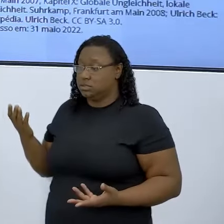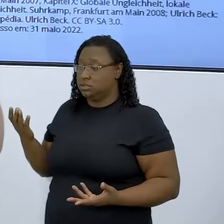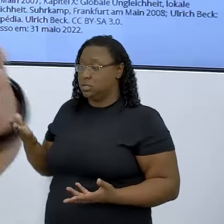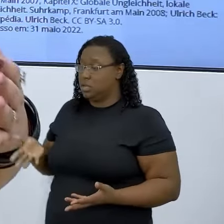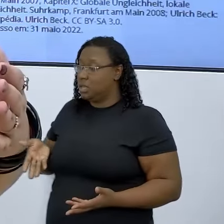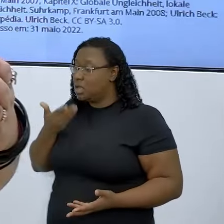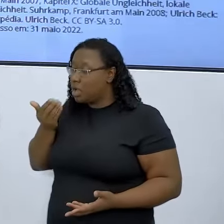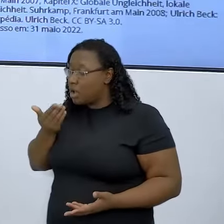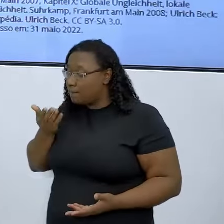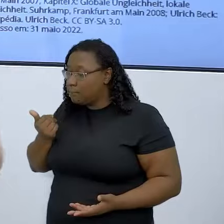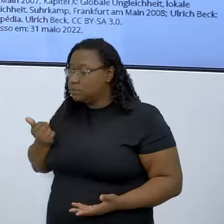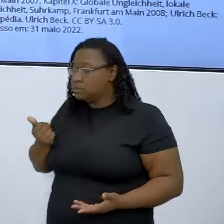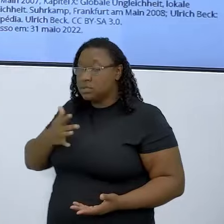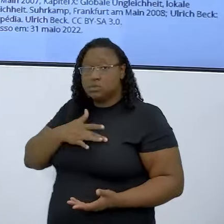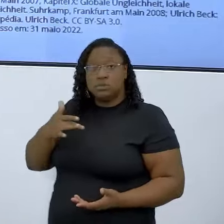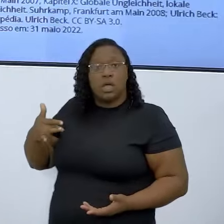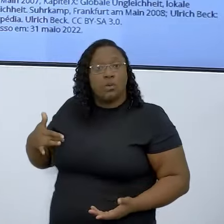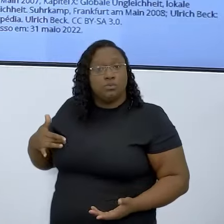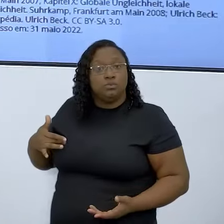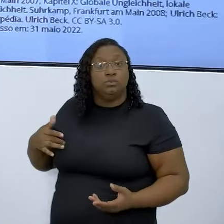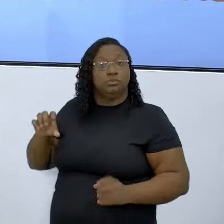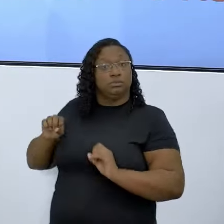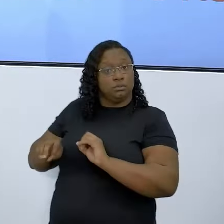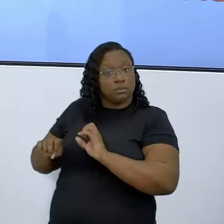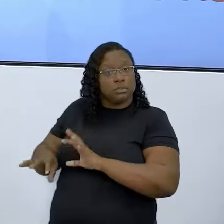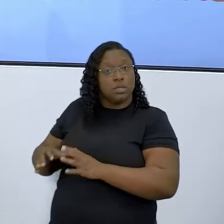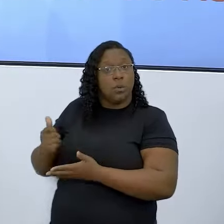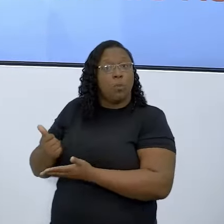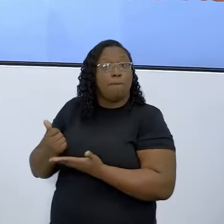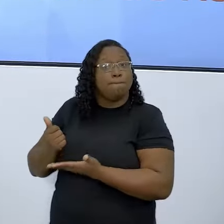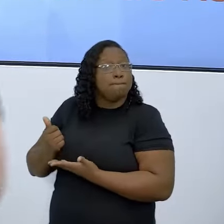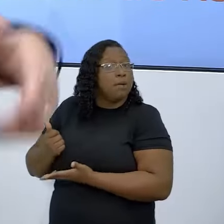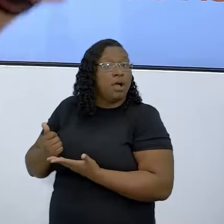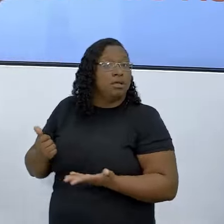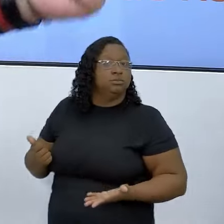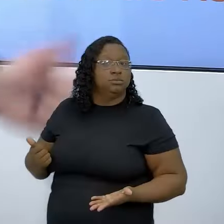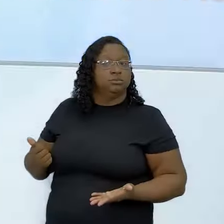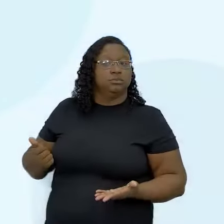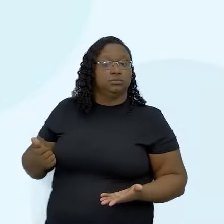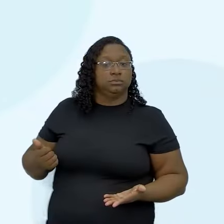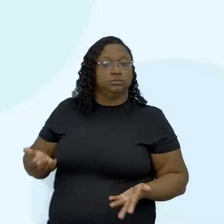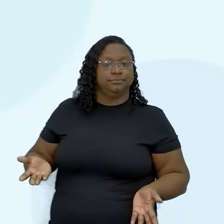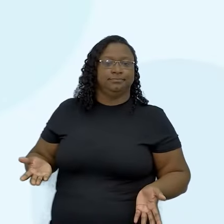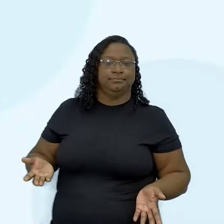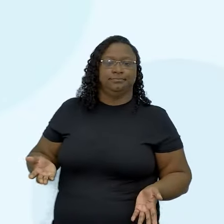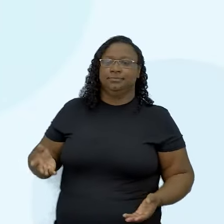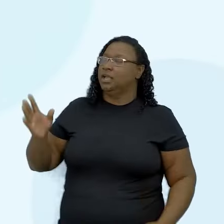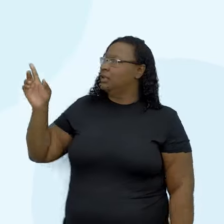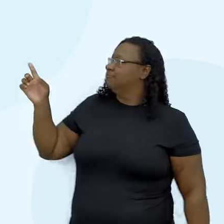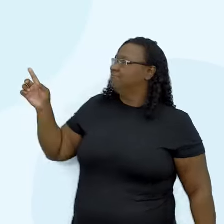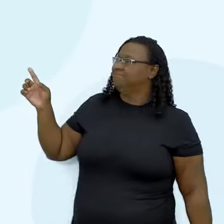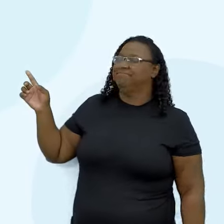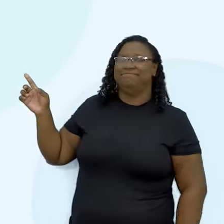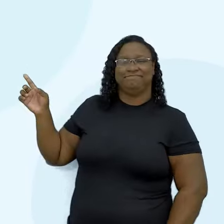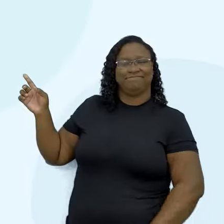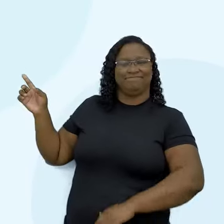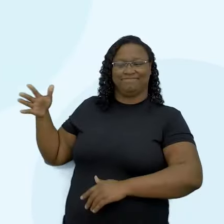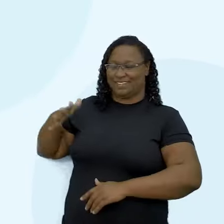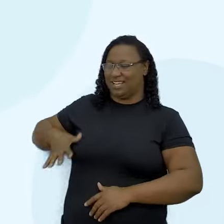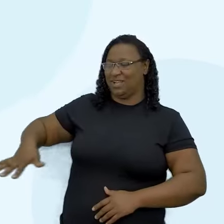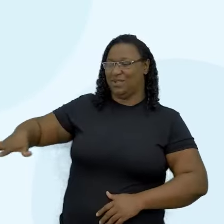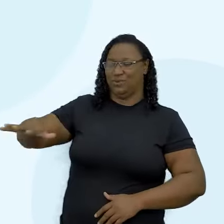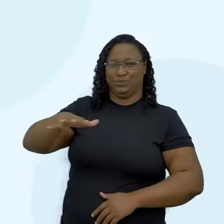saúde, educação. São necessidades básicas, né? E aí ele traz que esse desastre de risco da sociedade,